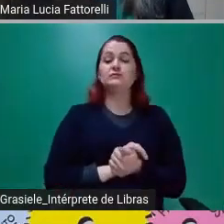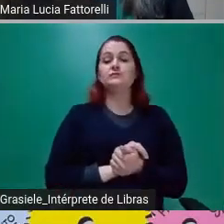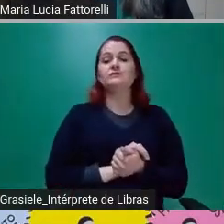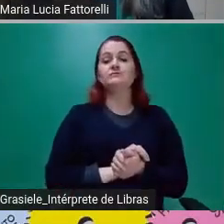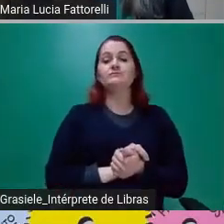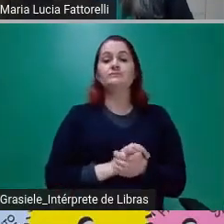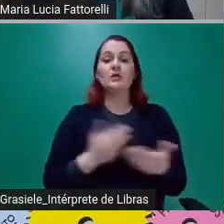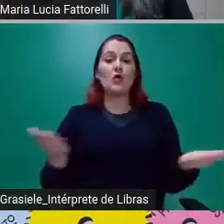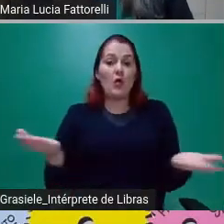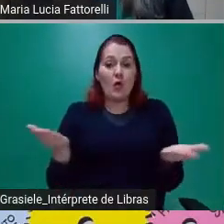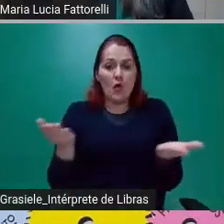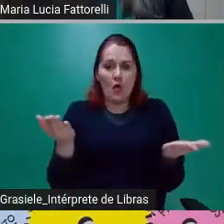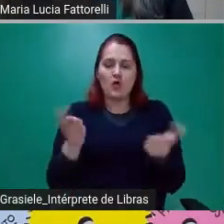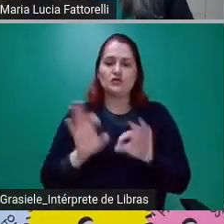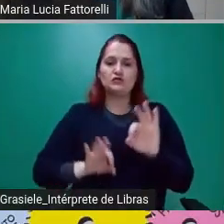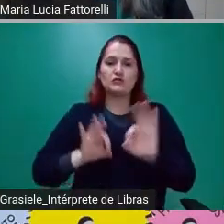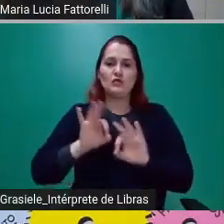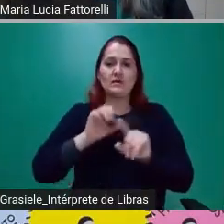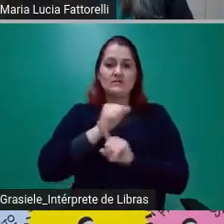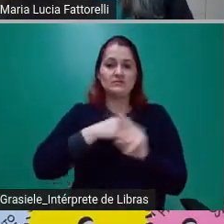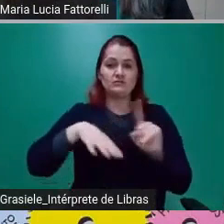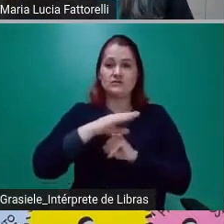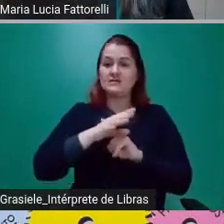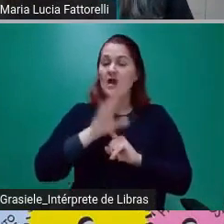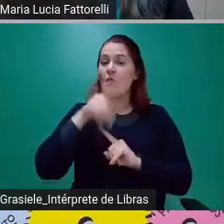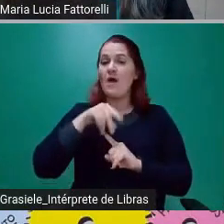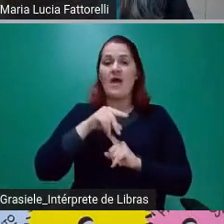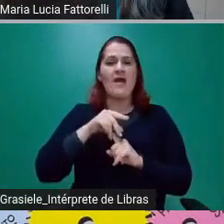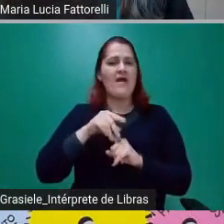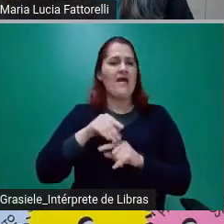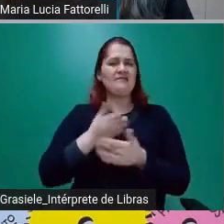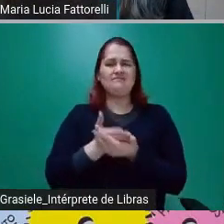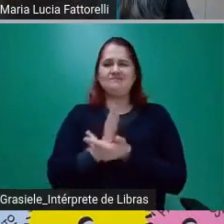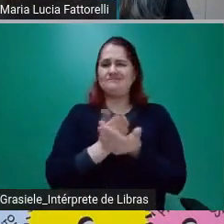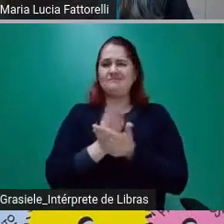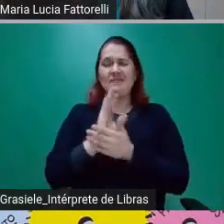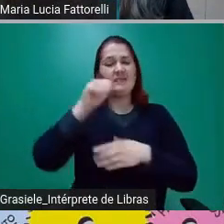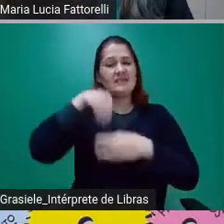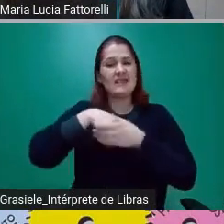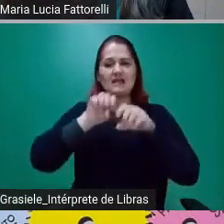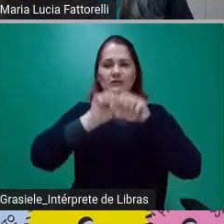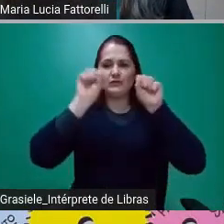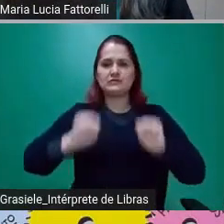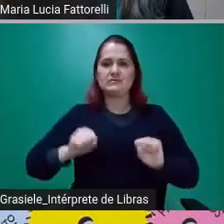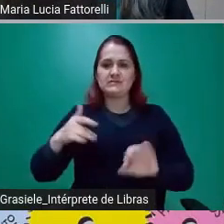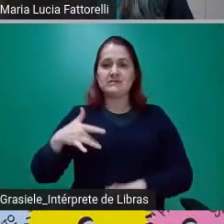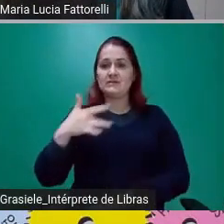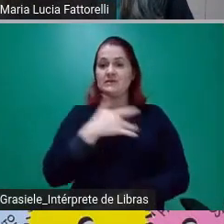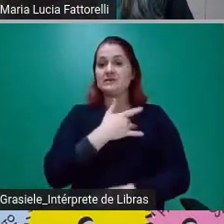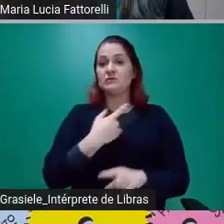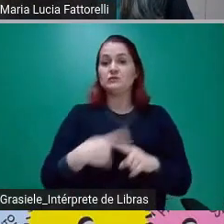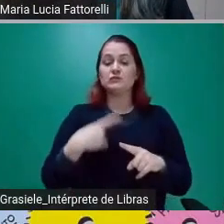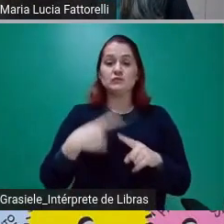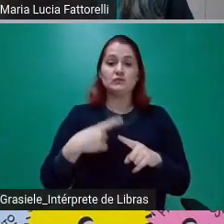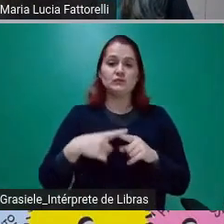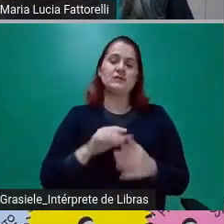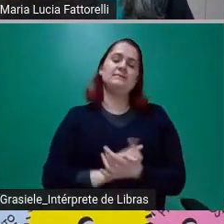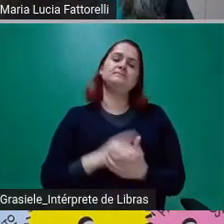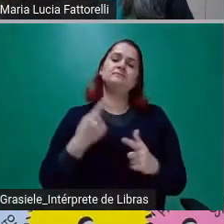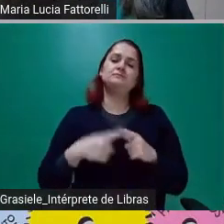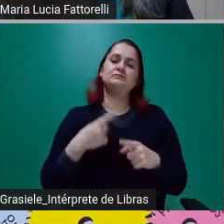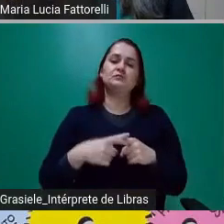uma praga no sistema de saúde. Por quê? Porque elas rompem com o regime jurídico único,